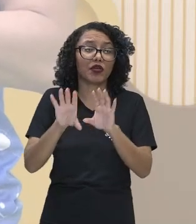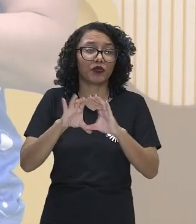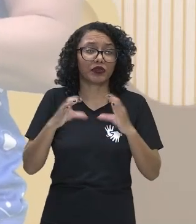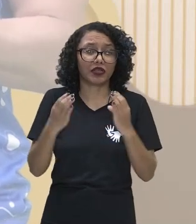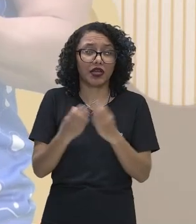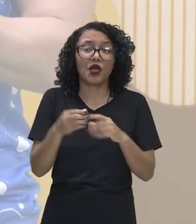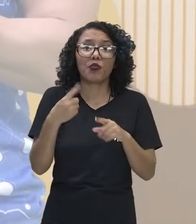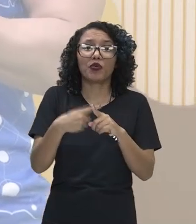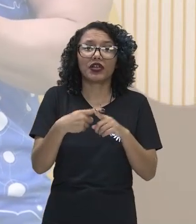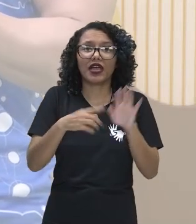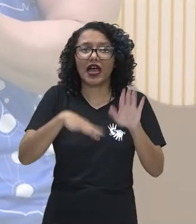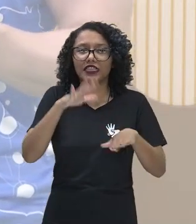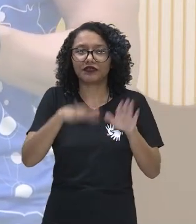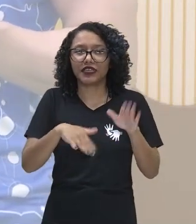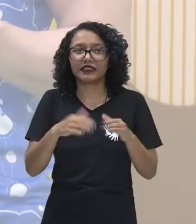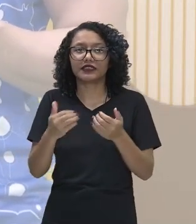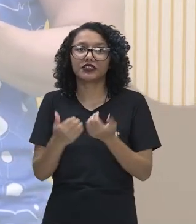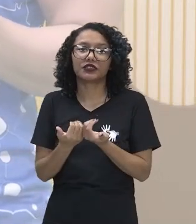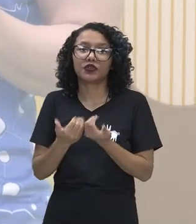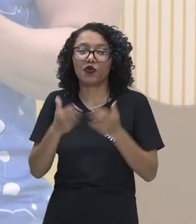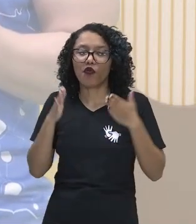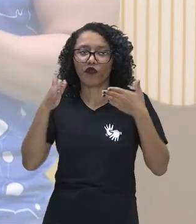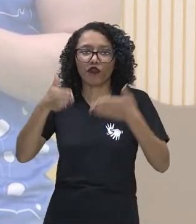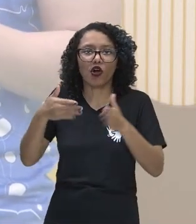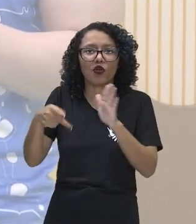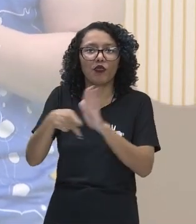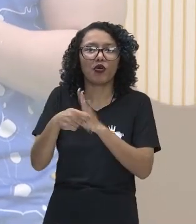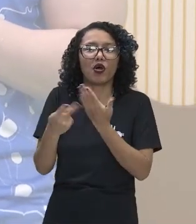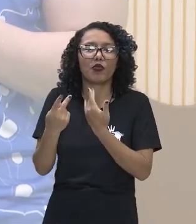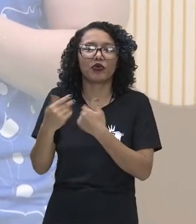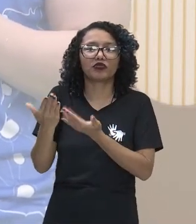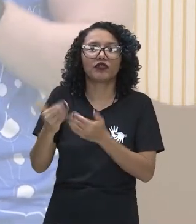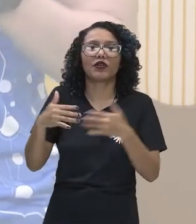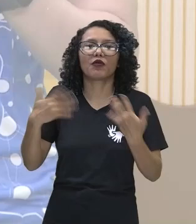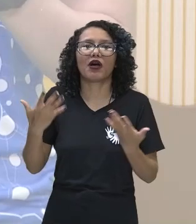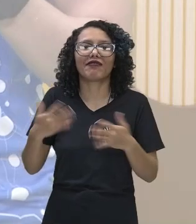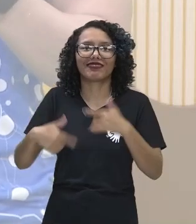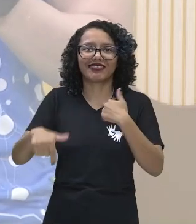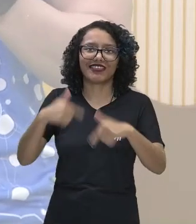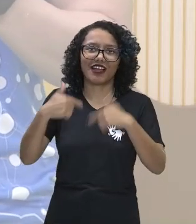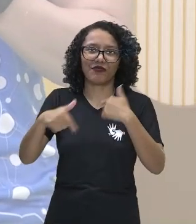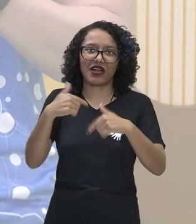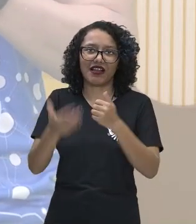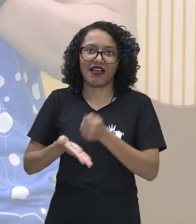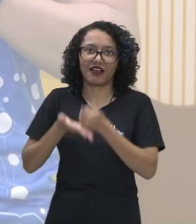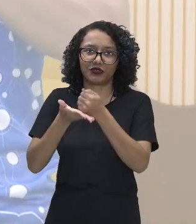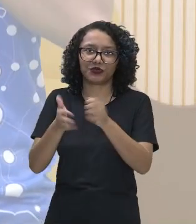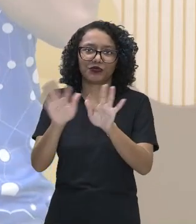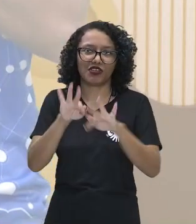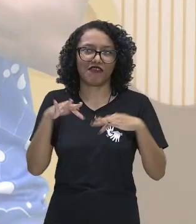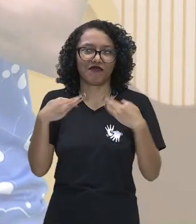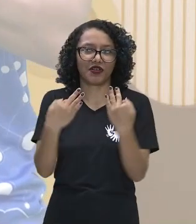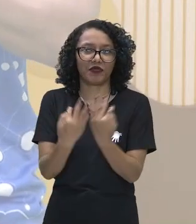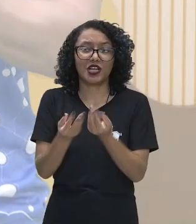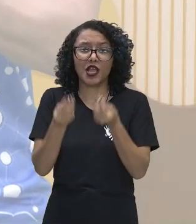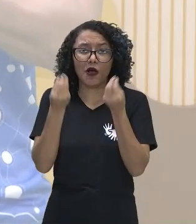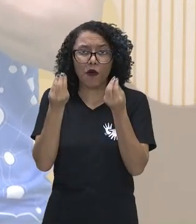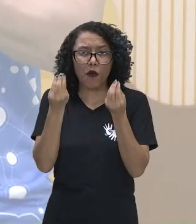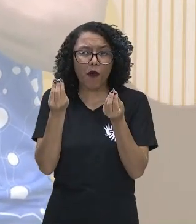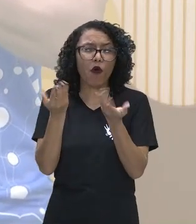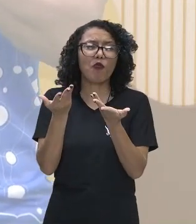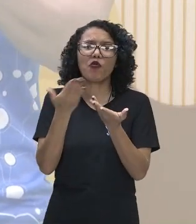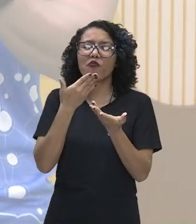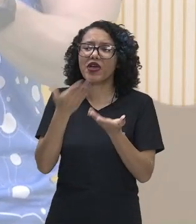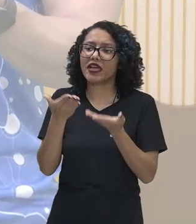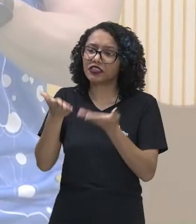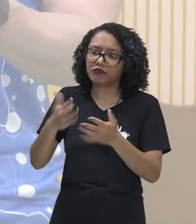desse jovem é trabalhar para ajudar no sustento da sua família, né? Como você vai pedir para esse